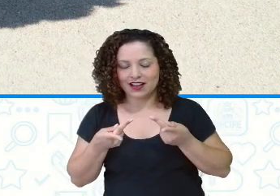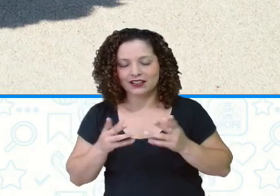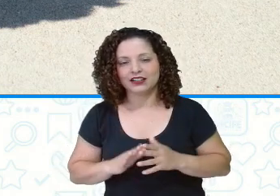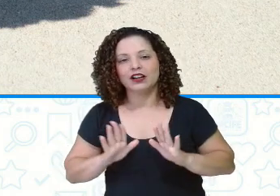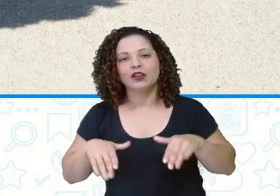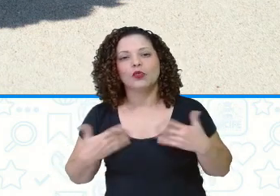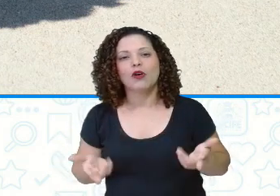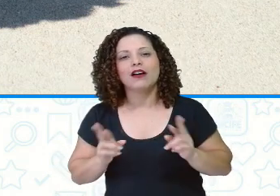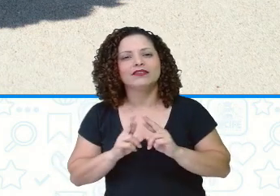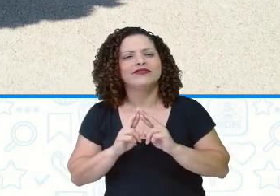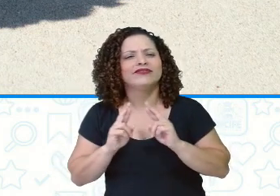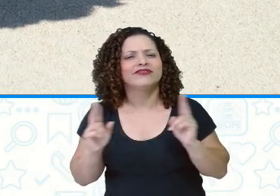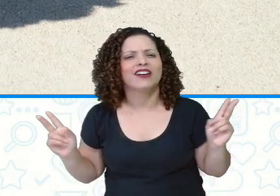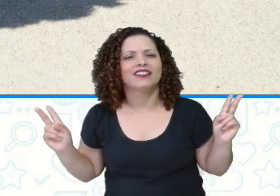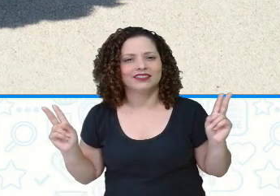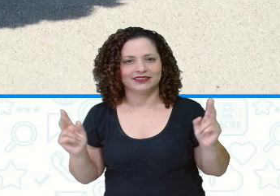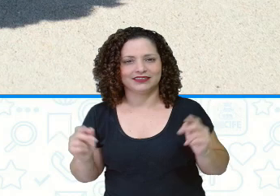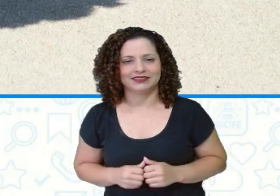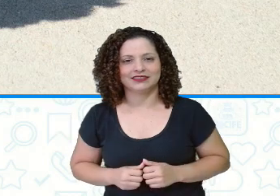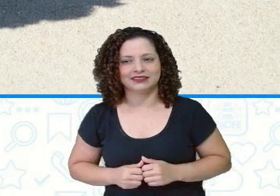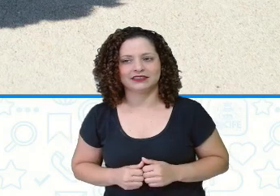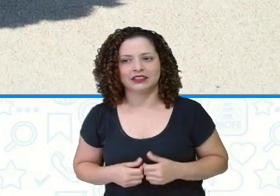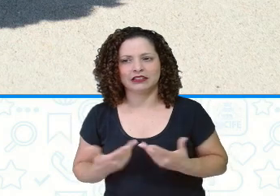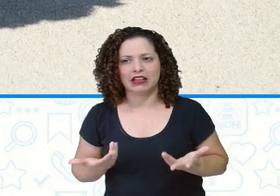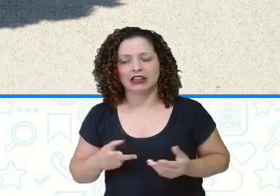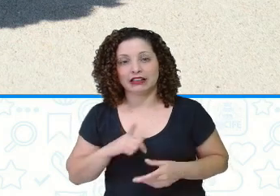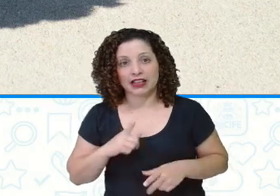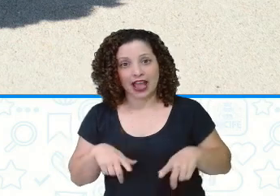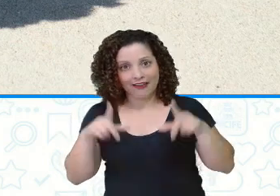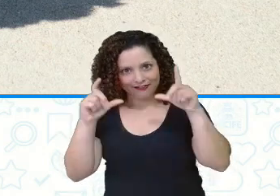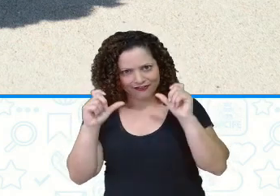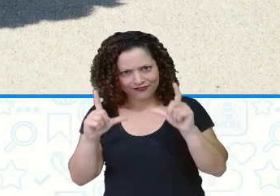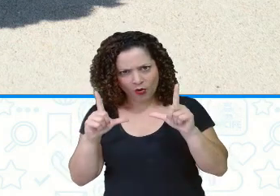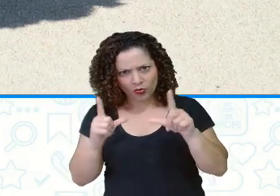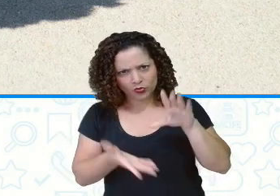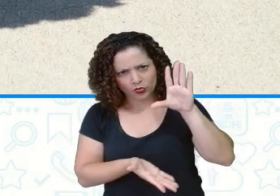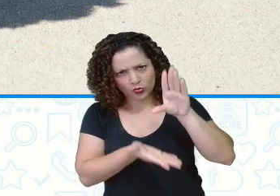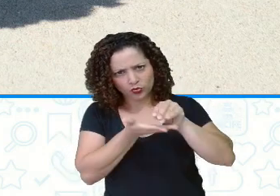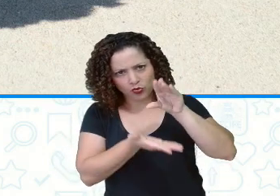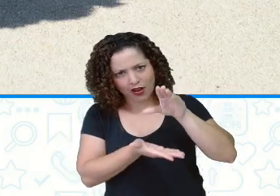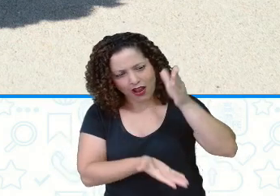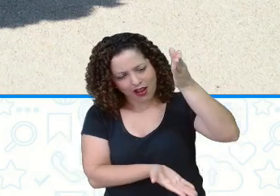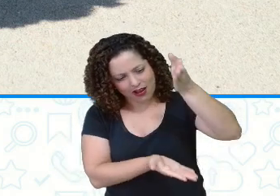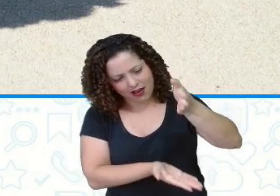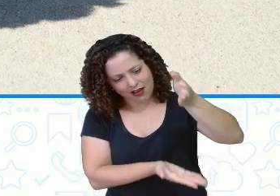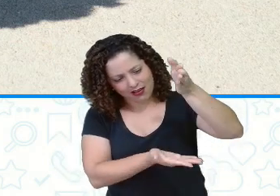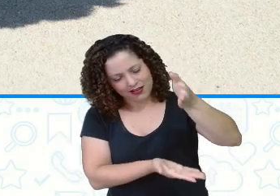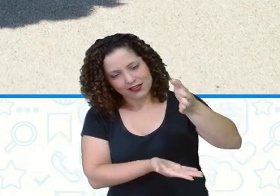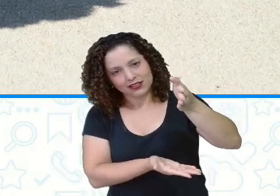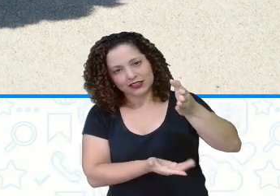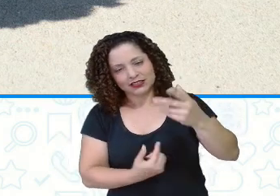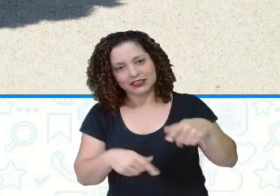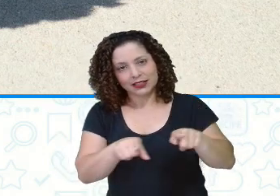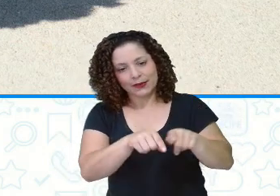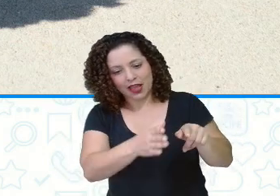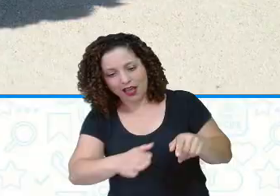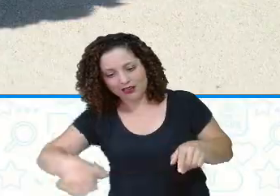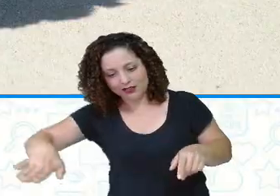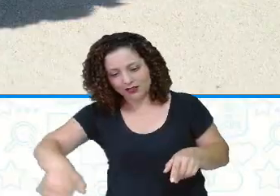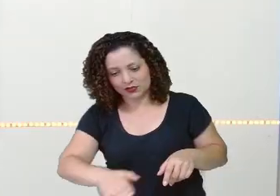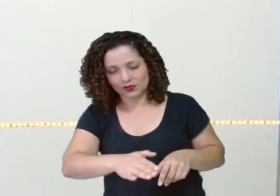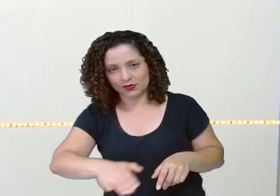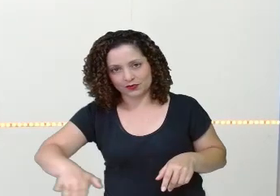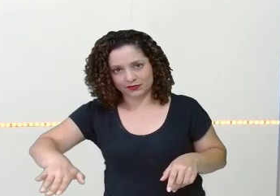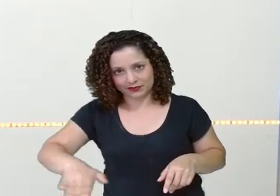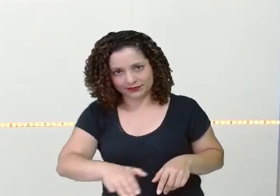a diferença quando você observa a fotografia, né? No caso, também a sombra dela, que ela faz parte da fotografia, e a